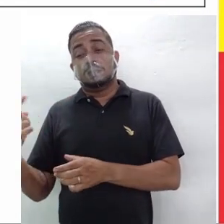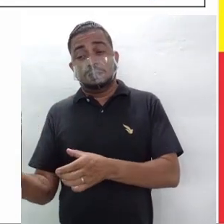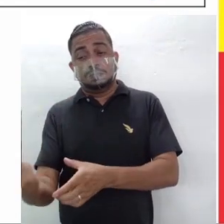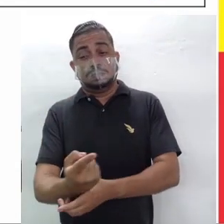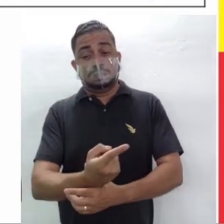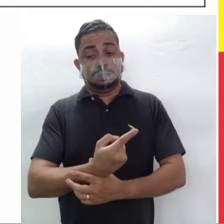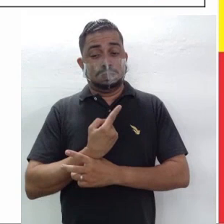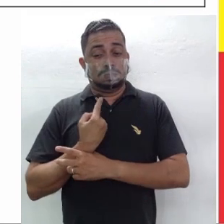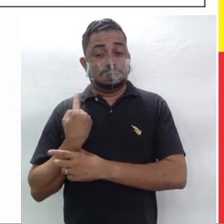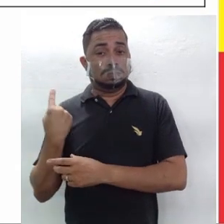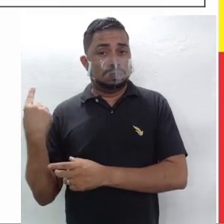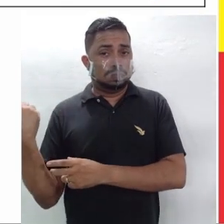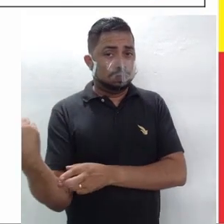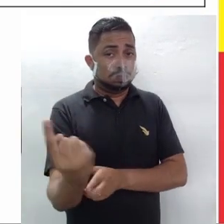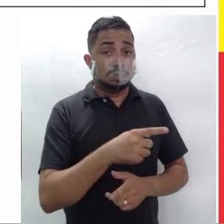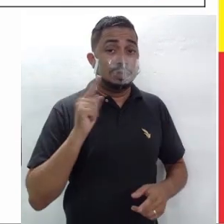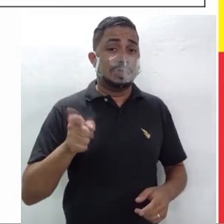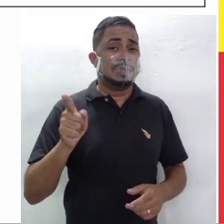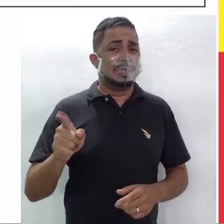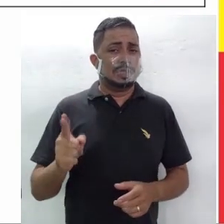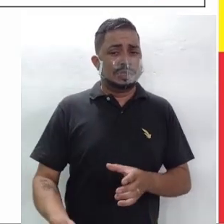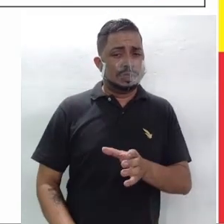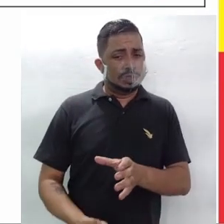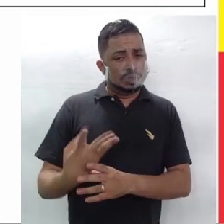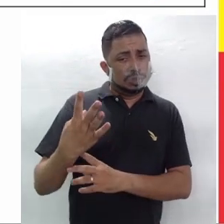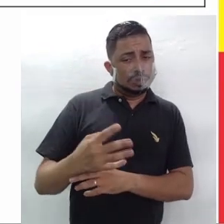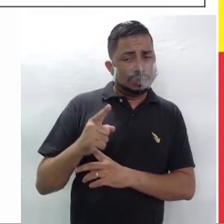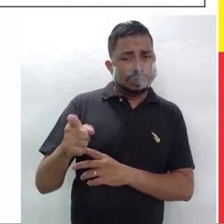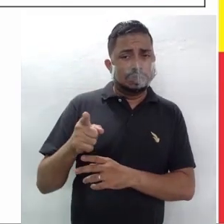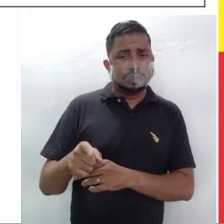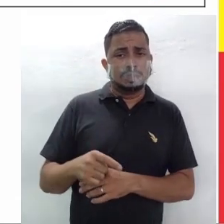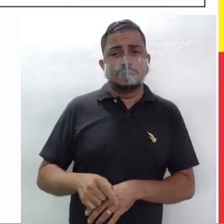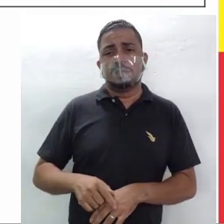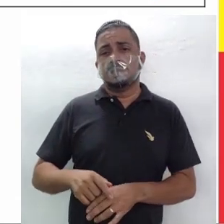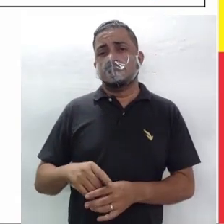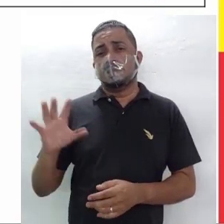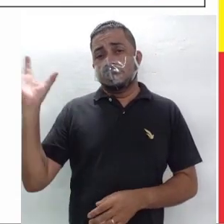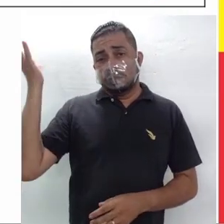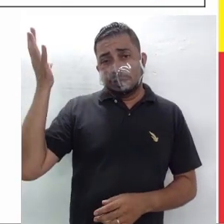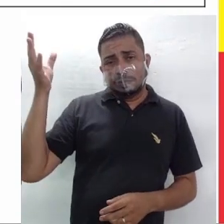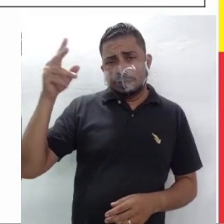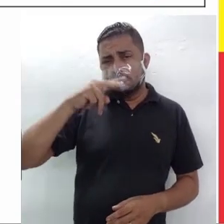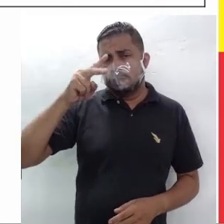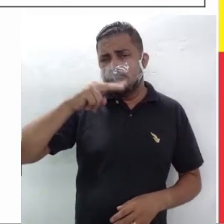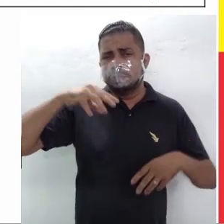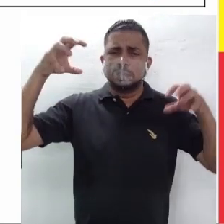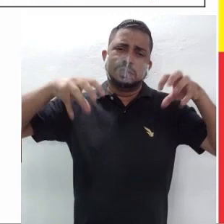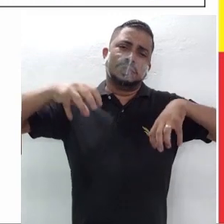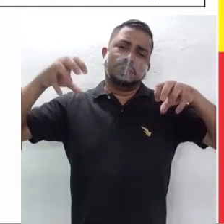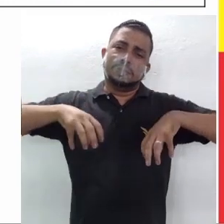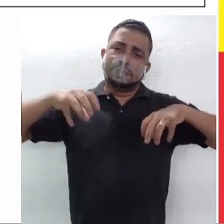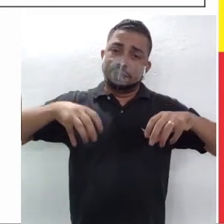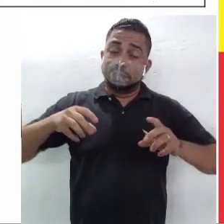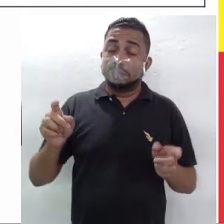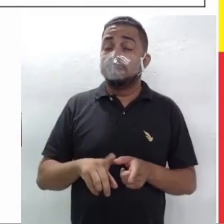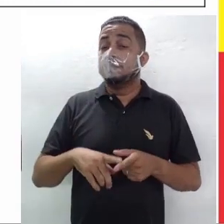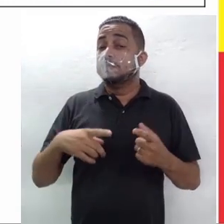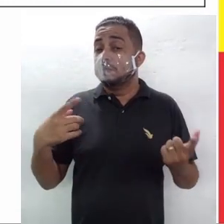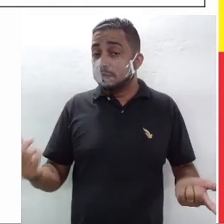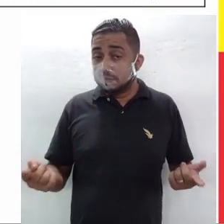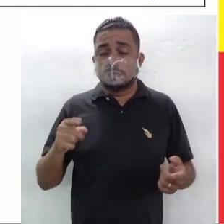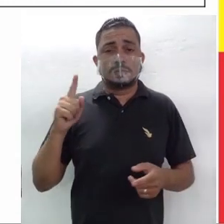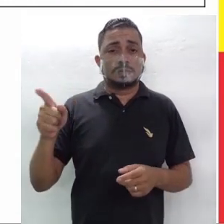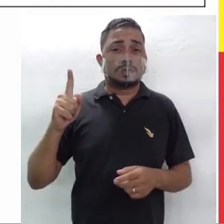origem desses fenômenos que são meteorológicos é a mesma das chuvas. No entanto,